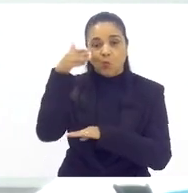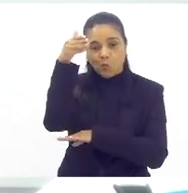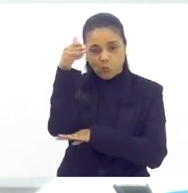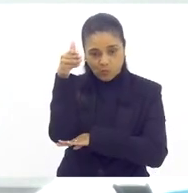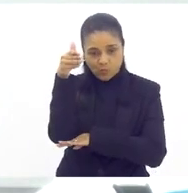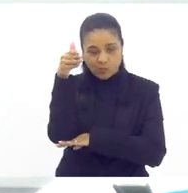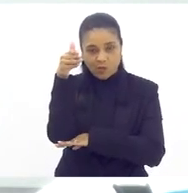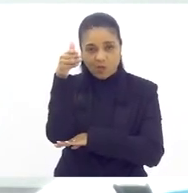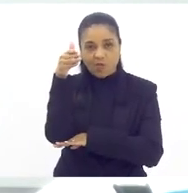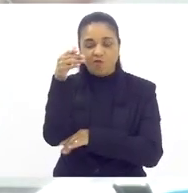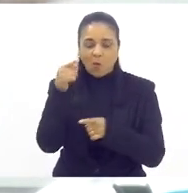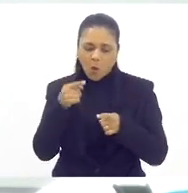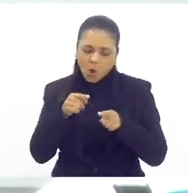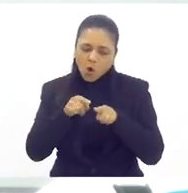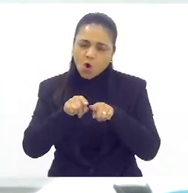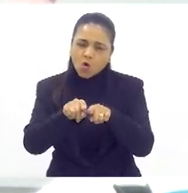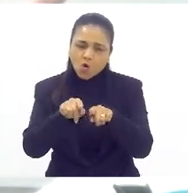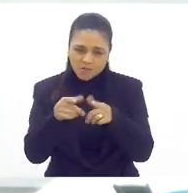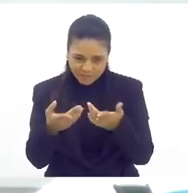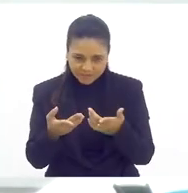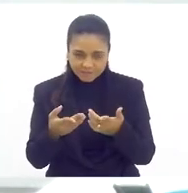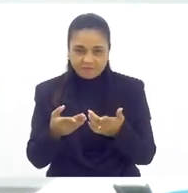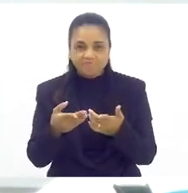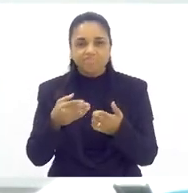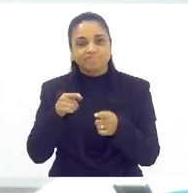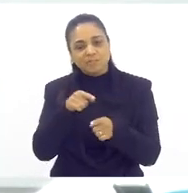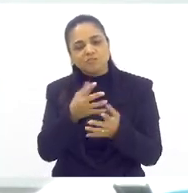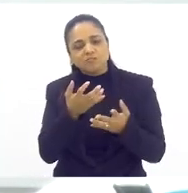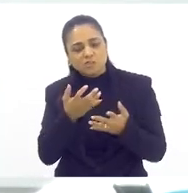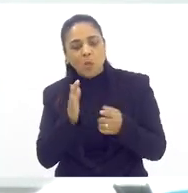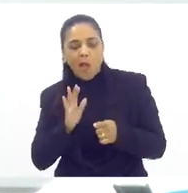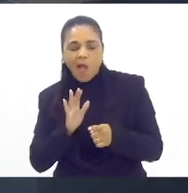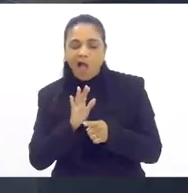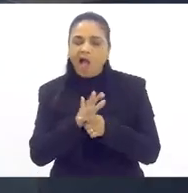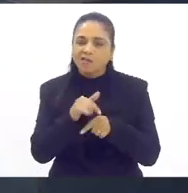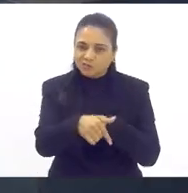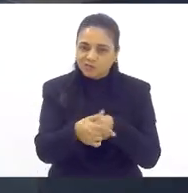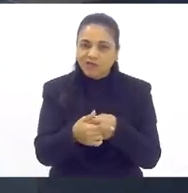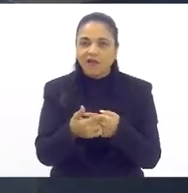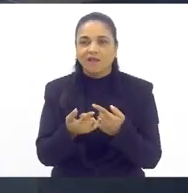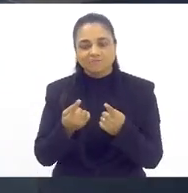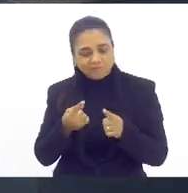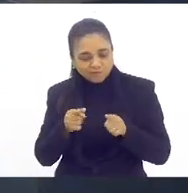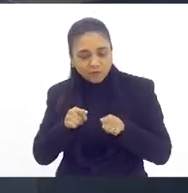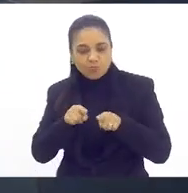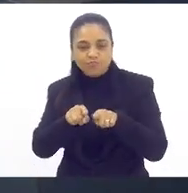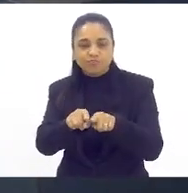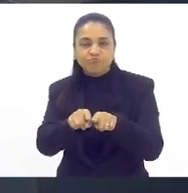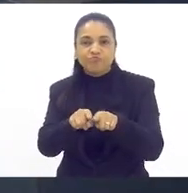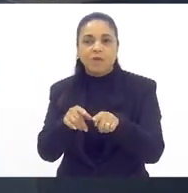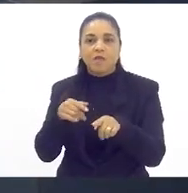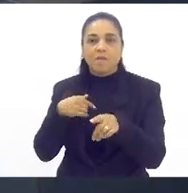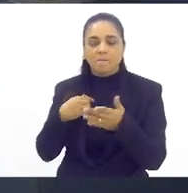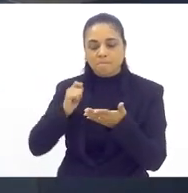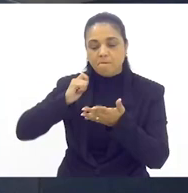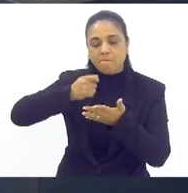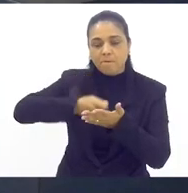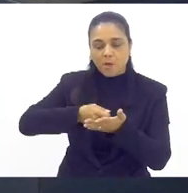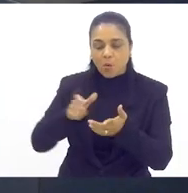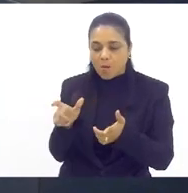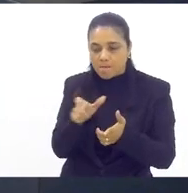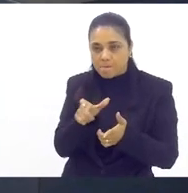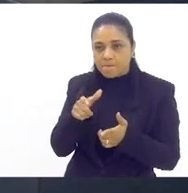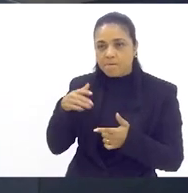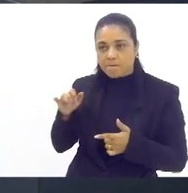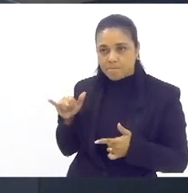casadinha que foi feita eles eles queriam contribuir com alguma coisa E aí contribuíram com a passagem que ficava mais